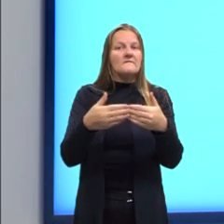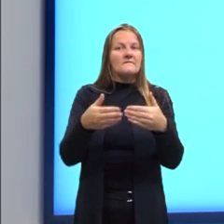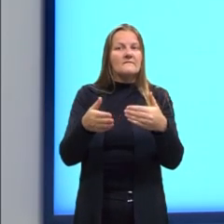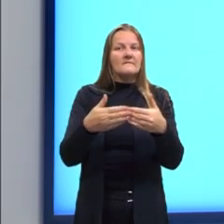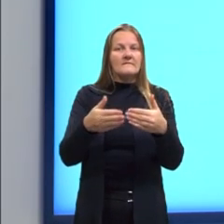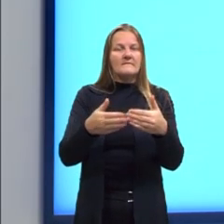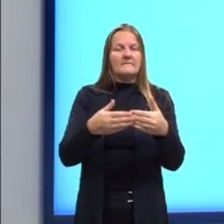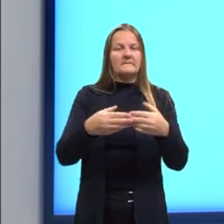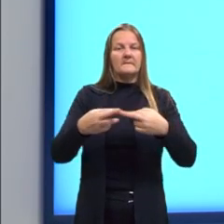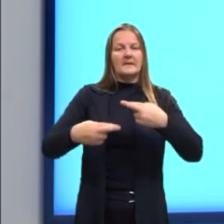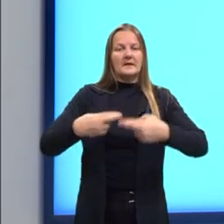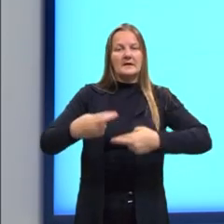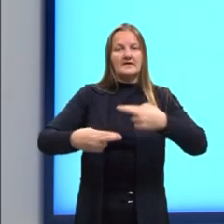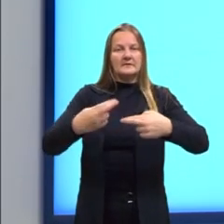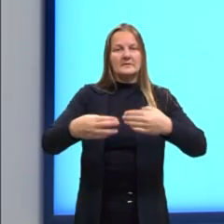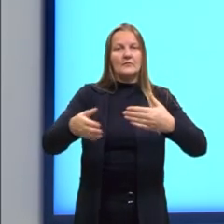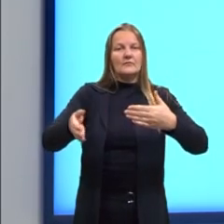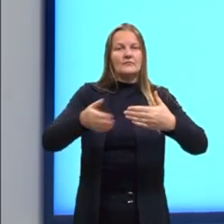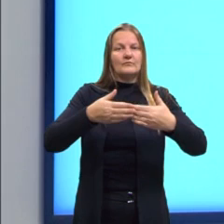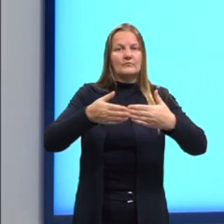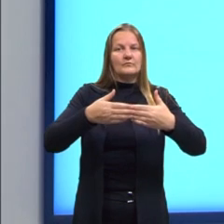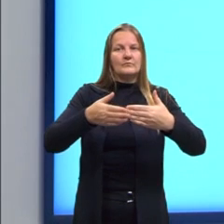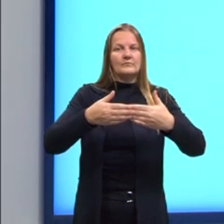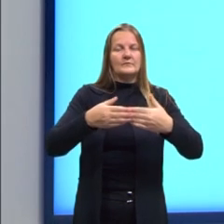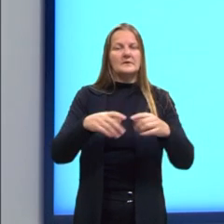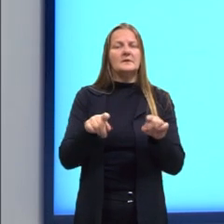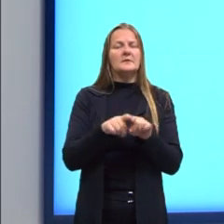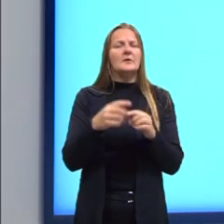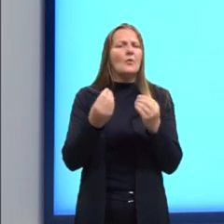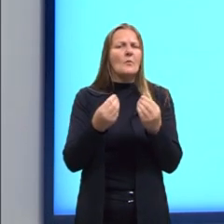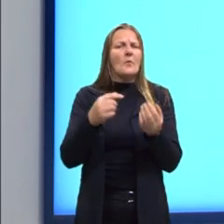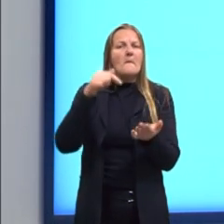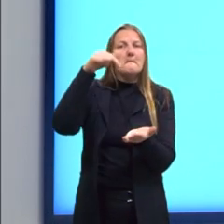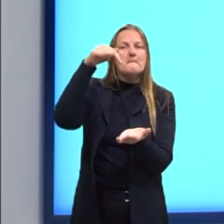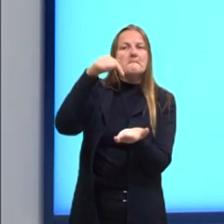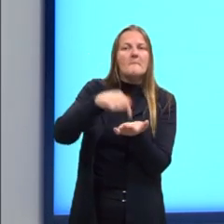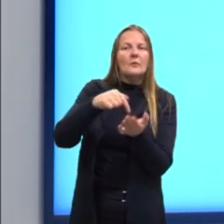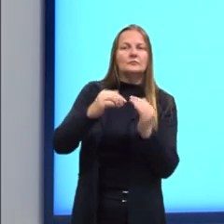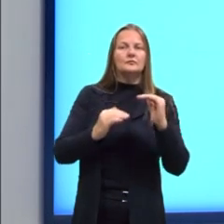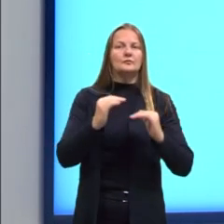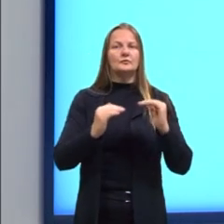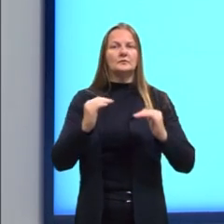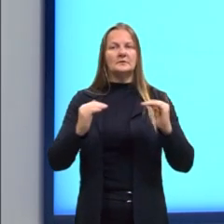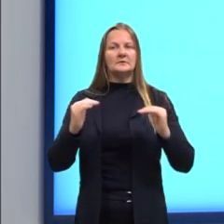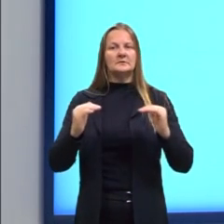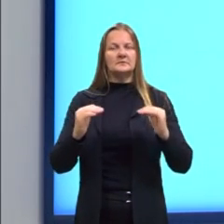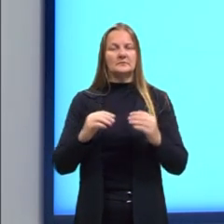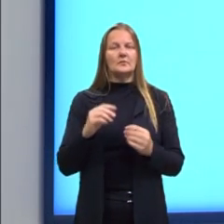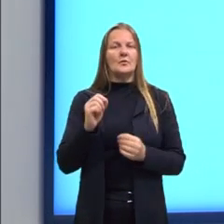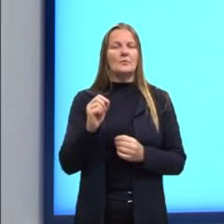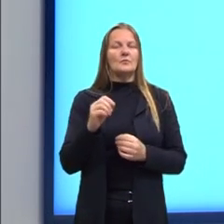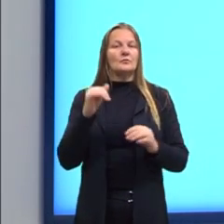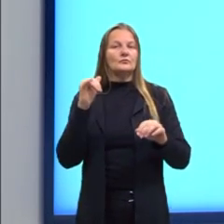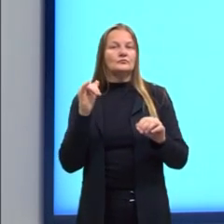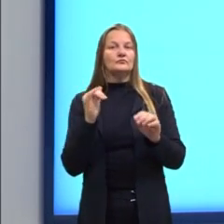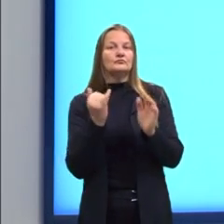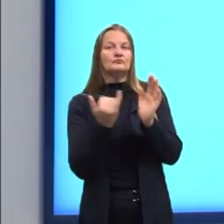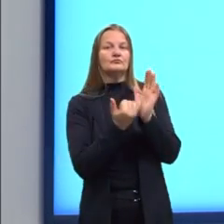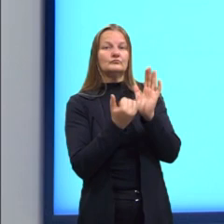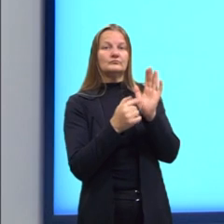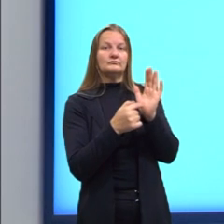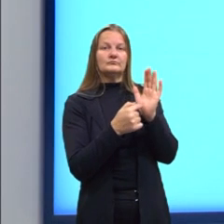reação fechada tá E quanto ao ponto de equilíbrio ele é atingido como eu falei quando as